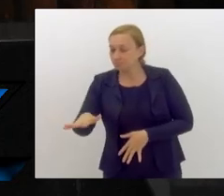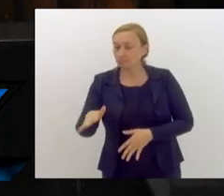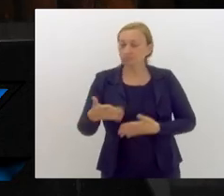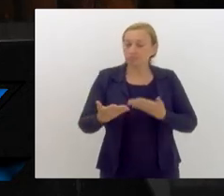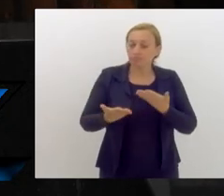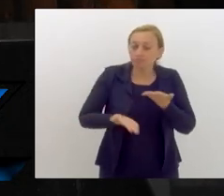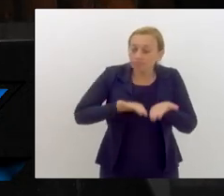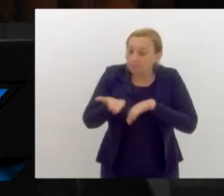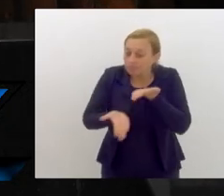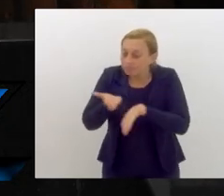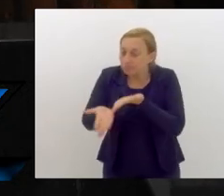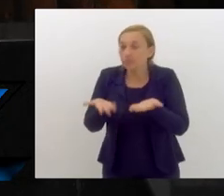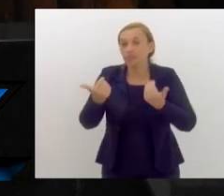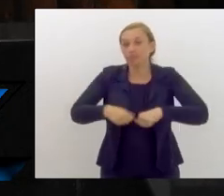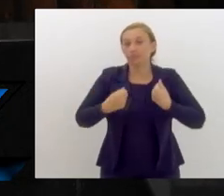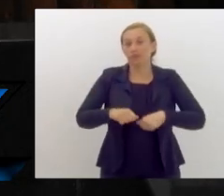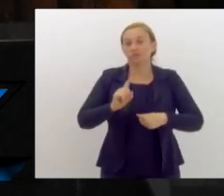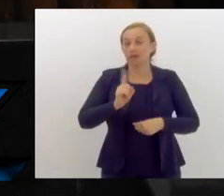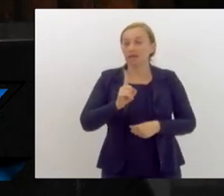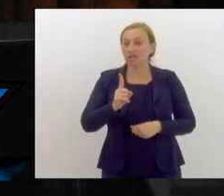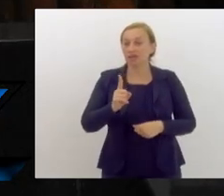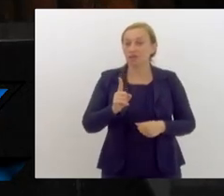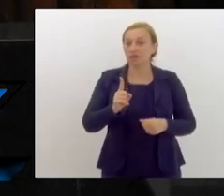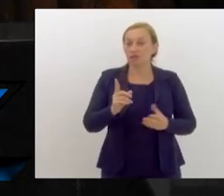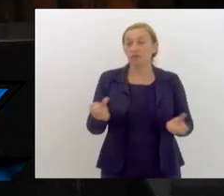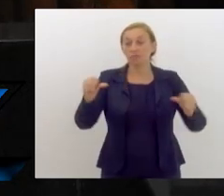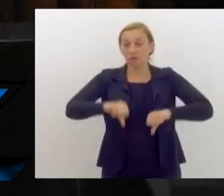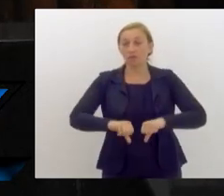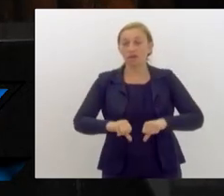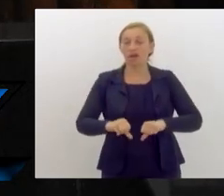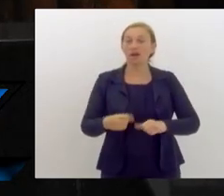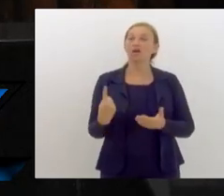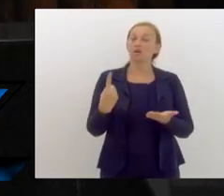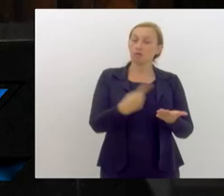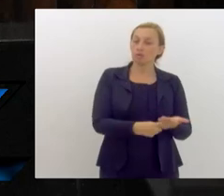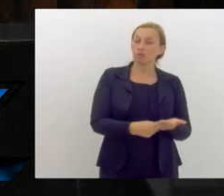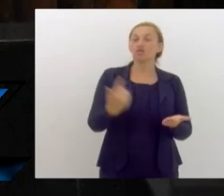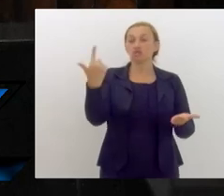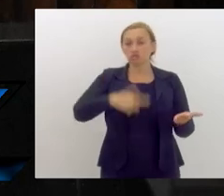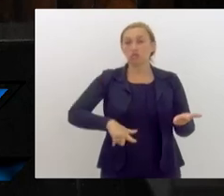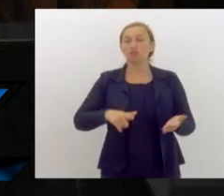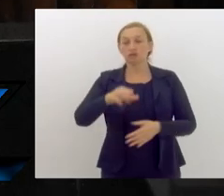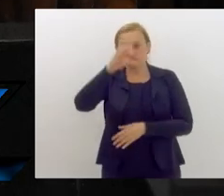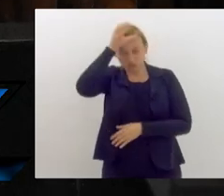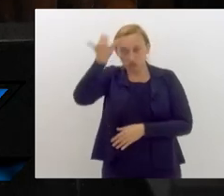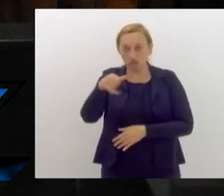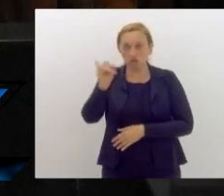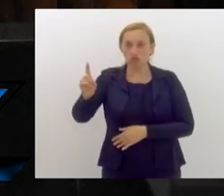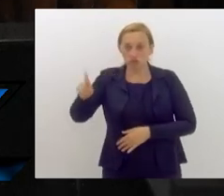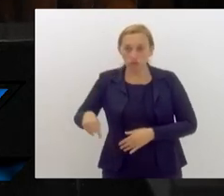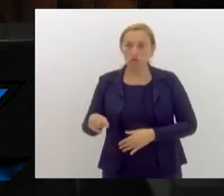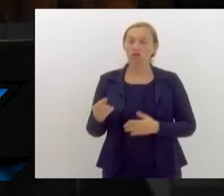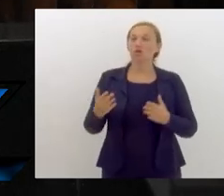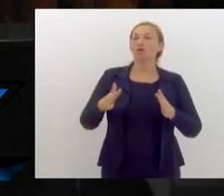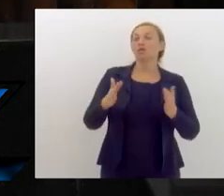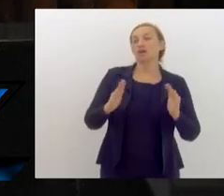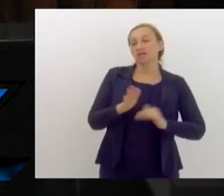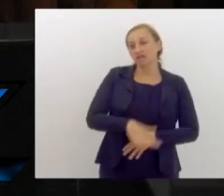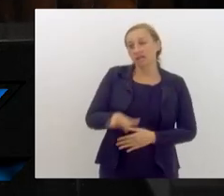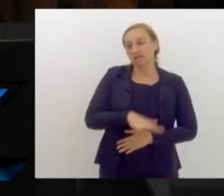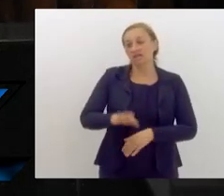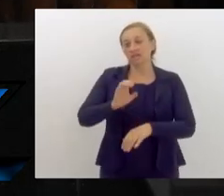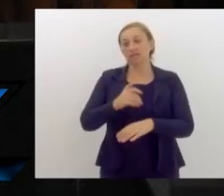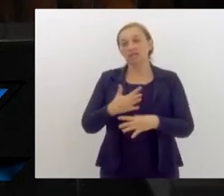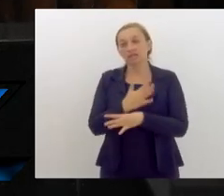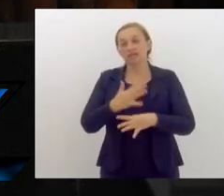para que não cresça podre reafirmar o meu compromisso te ajudo com as crianças da cidade do Rio de Janeiro e